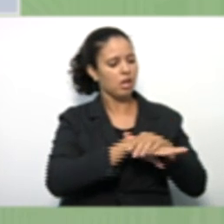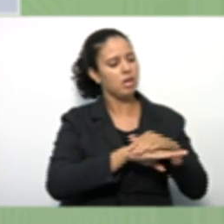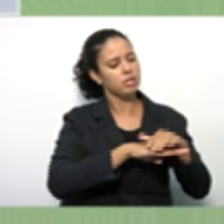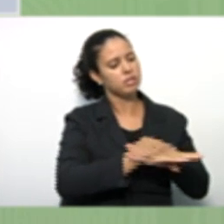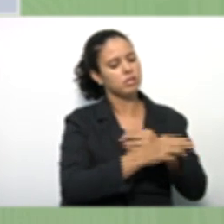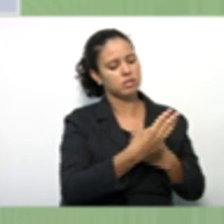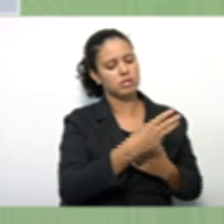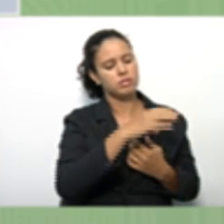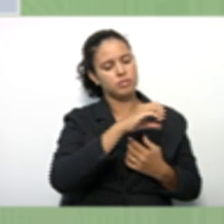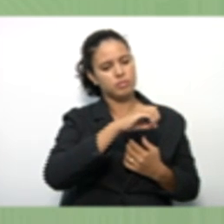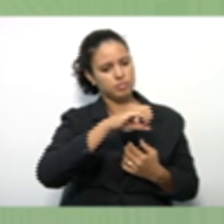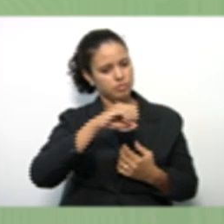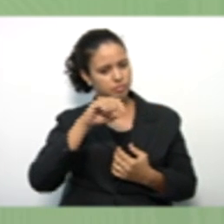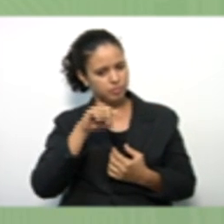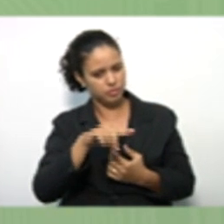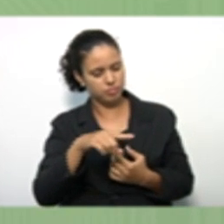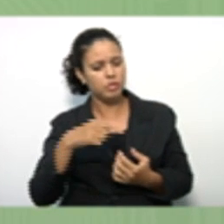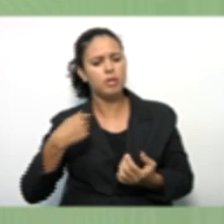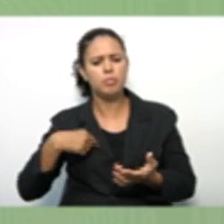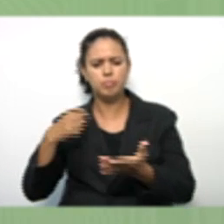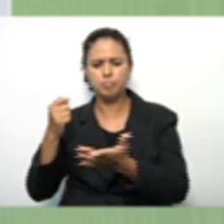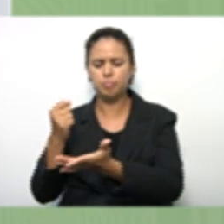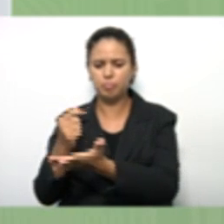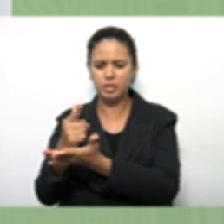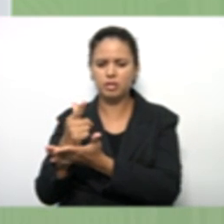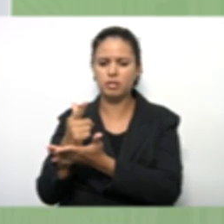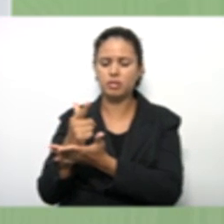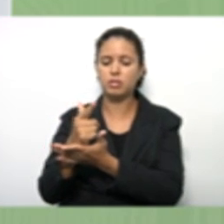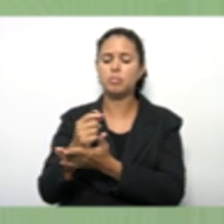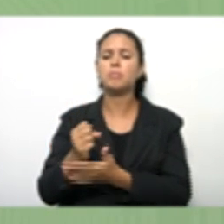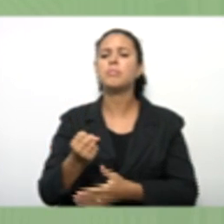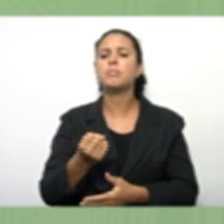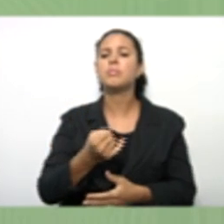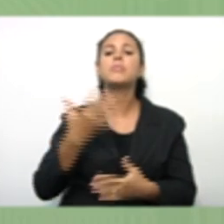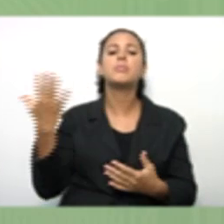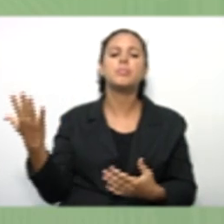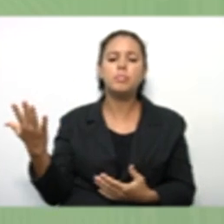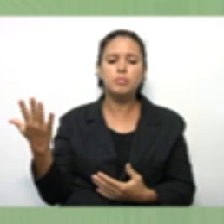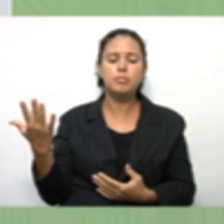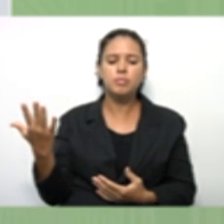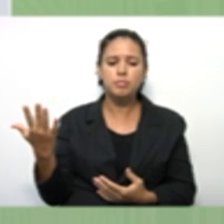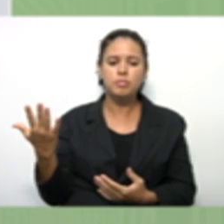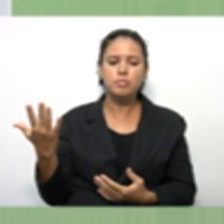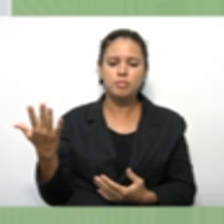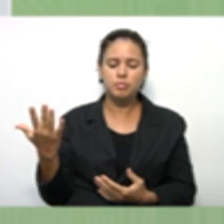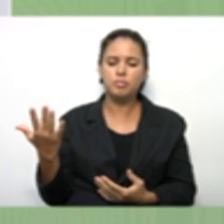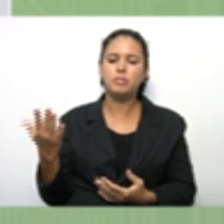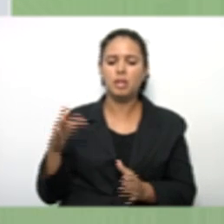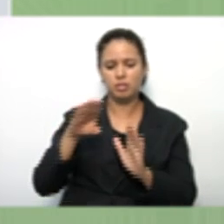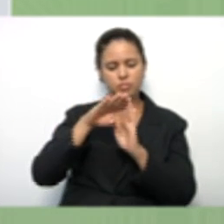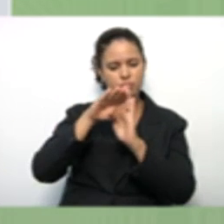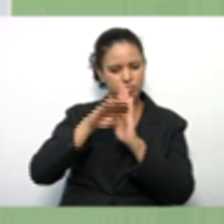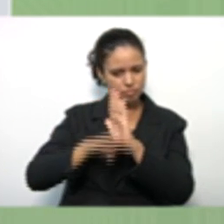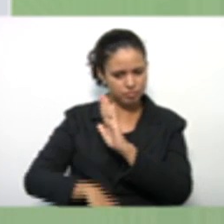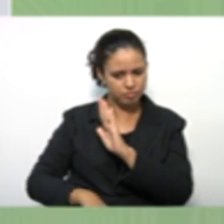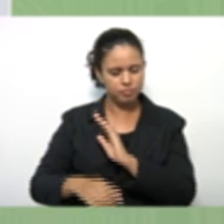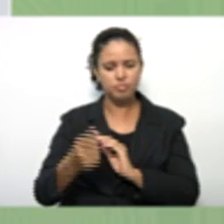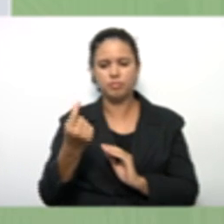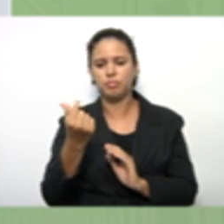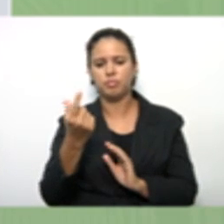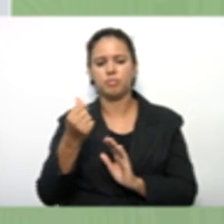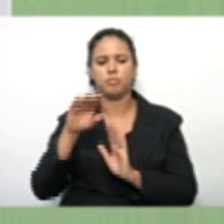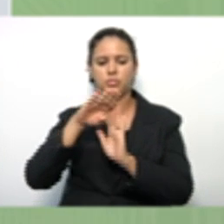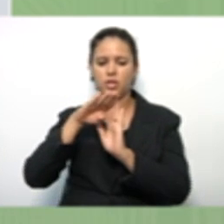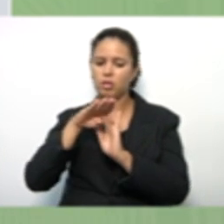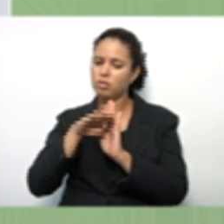300 mil. Quando eu pago um fornecedor, o que acontece? Há uma redução do valor. Se eu tinha